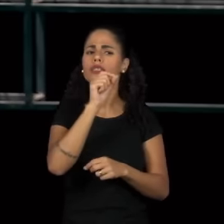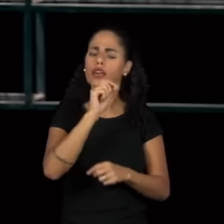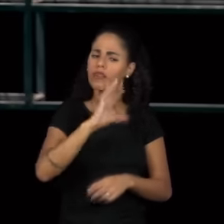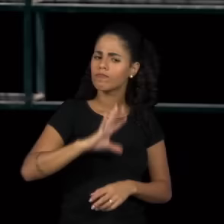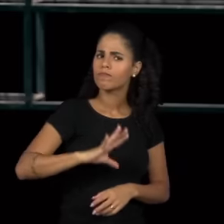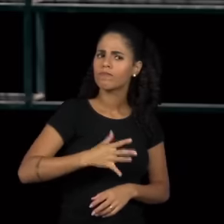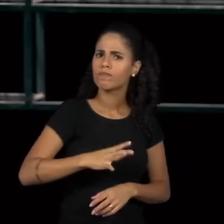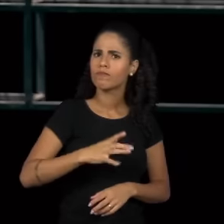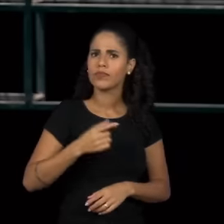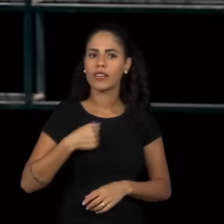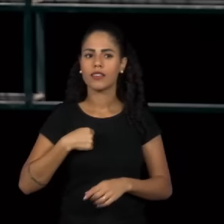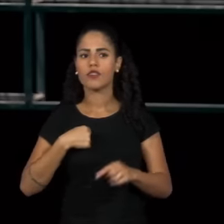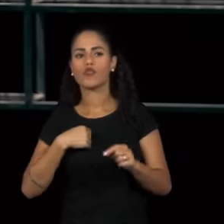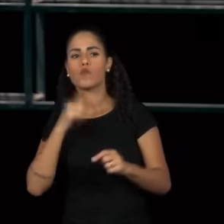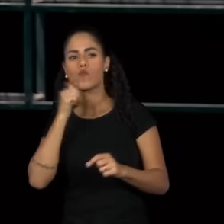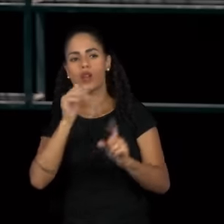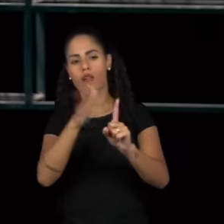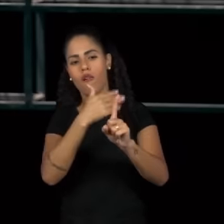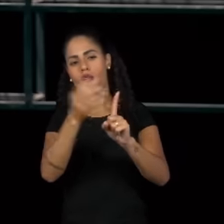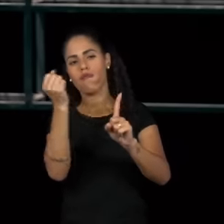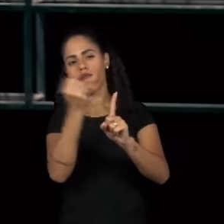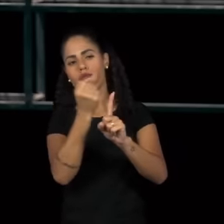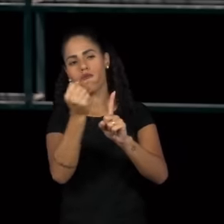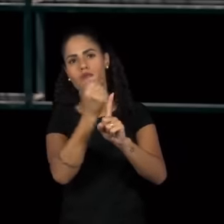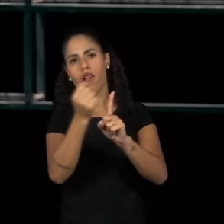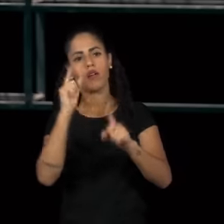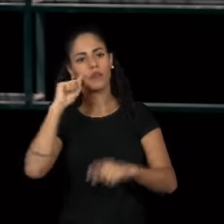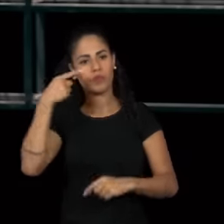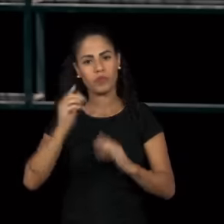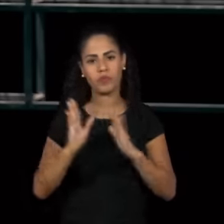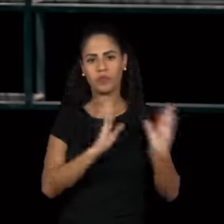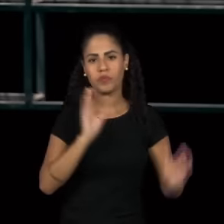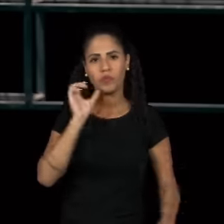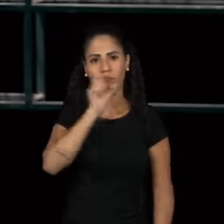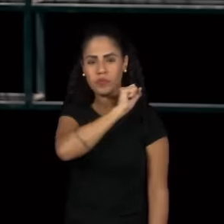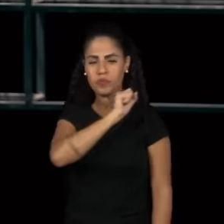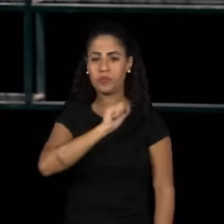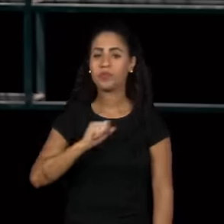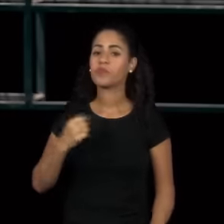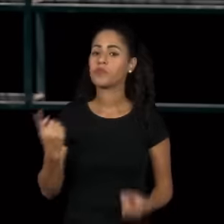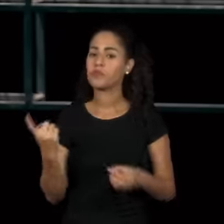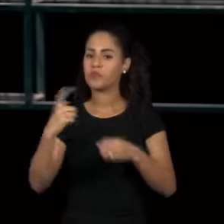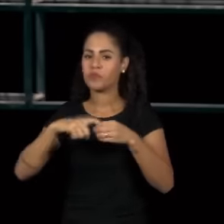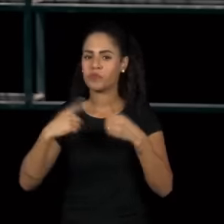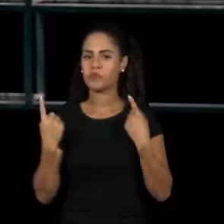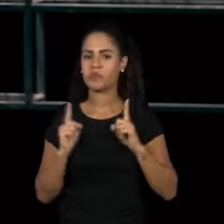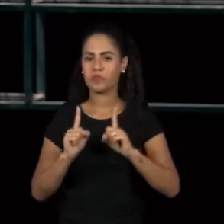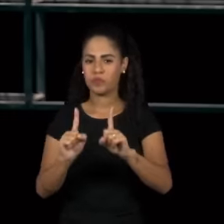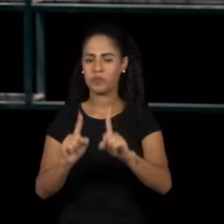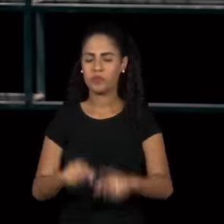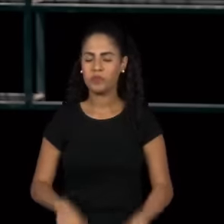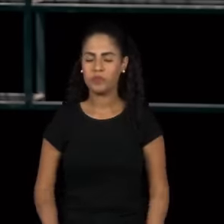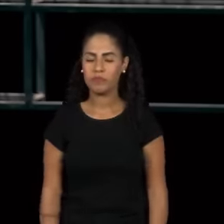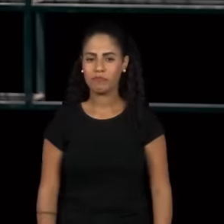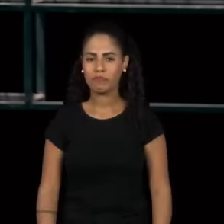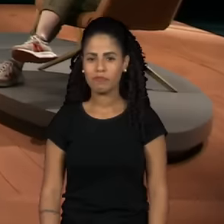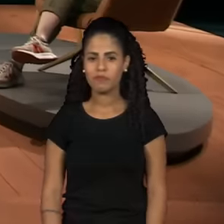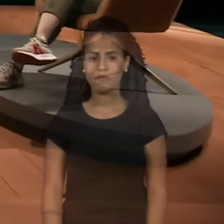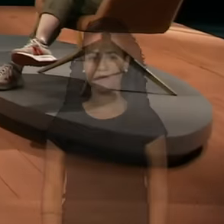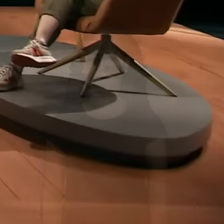uma torturadora, por exemplo? Vamos falar sobre isso no próximo bloco? A gente volta já com Camila Morgado.